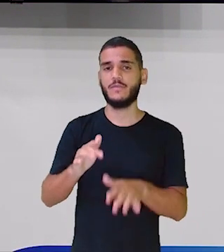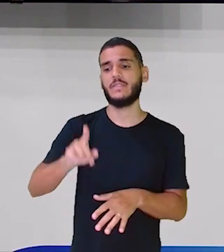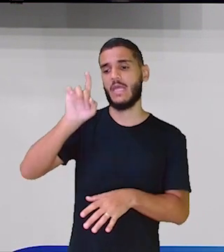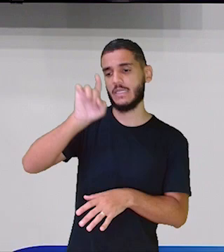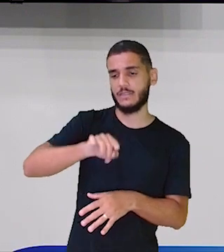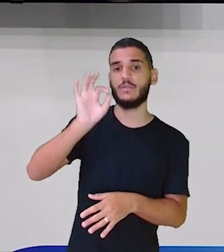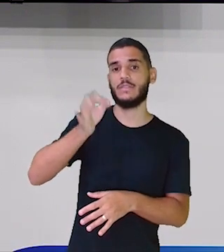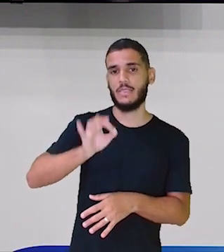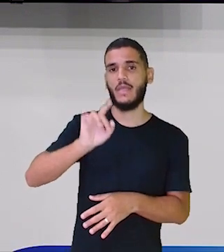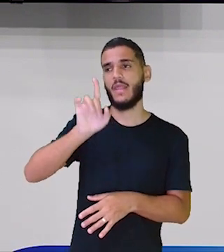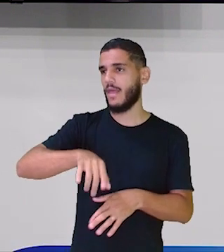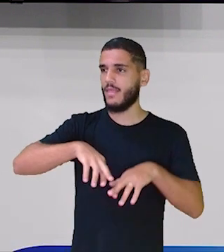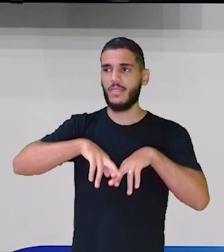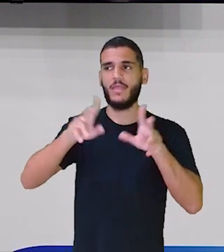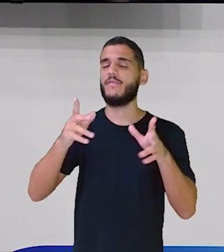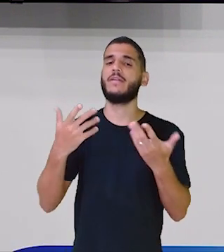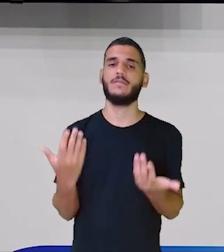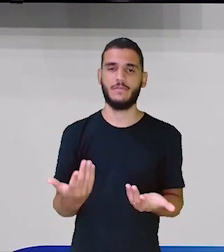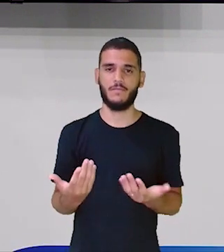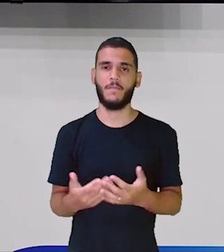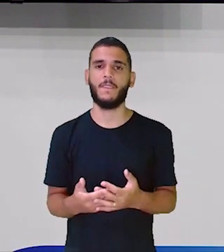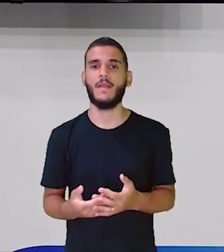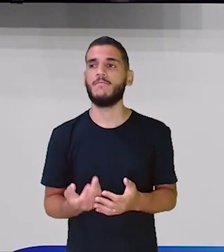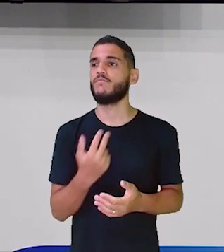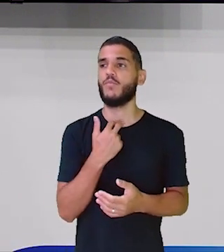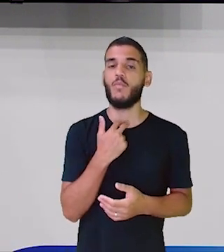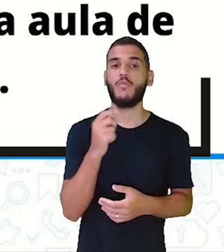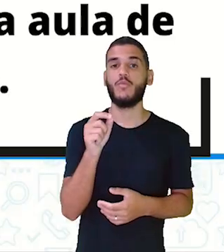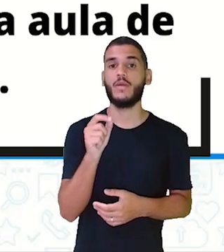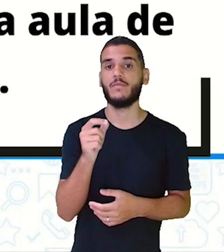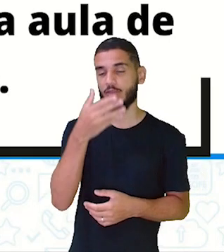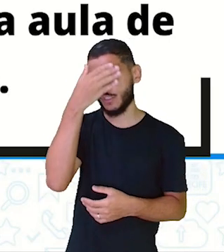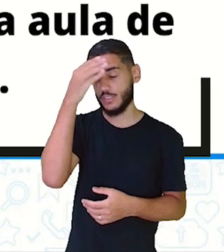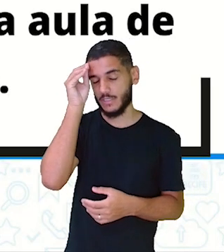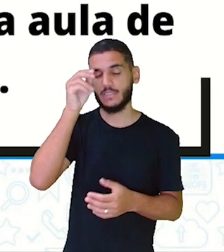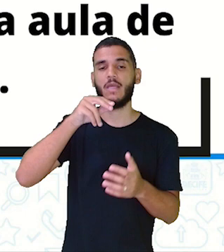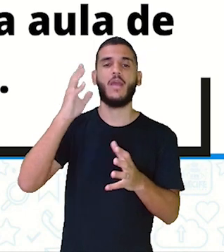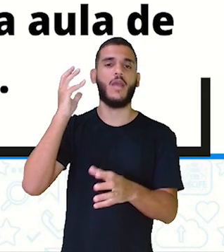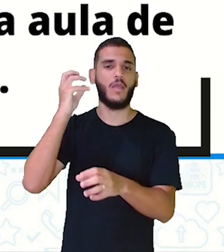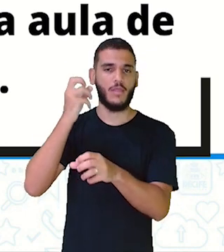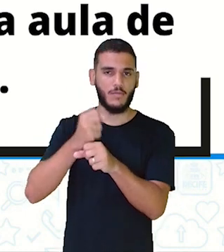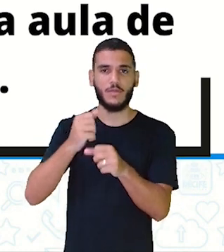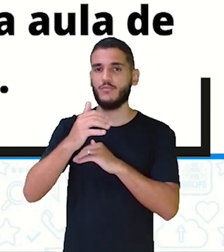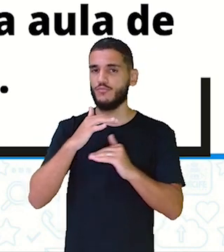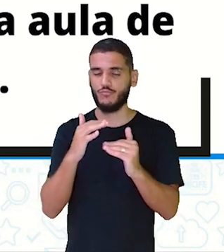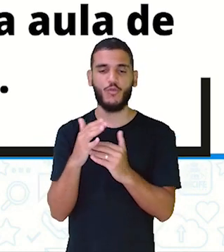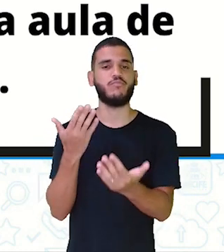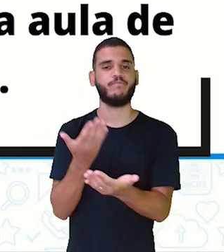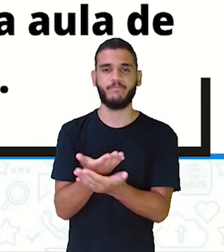a diferença. Não esquecer de observar todos os pontos de revisão estudados na aula de